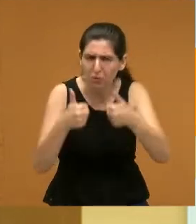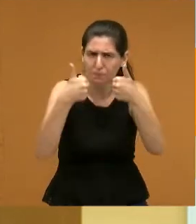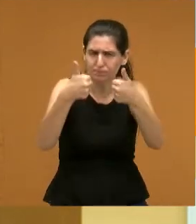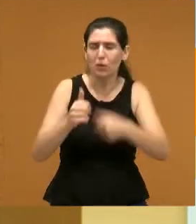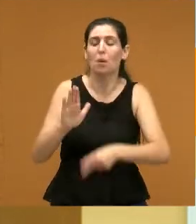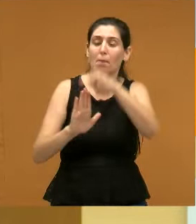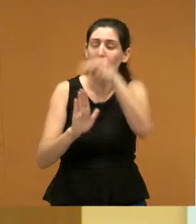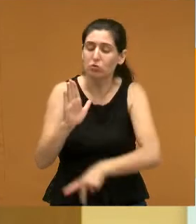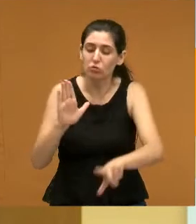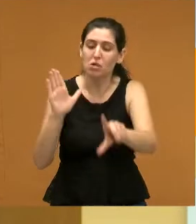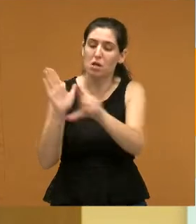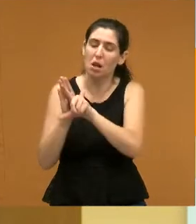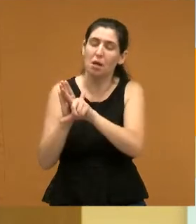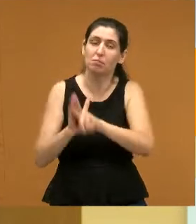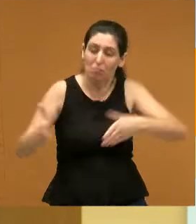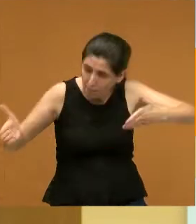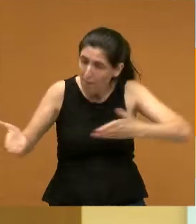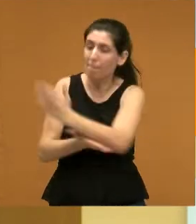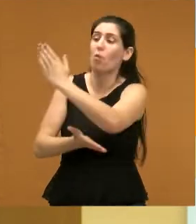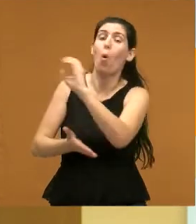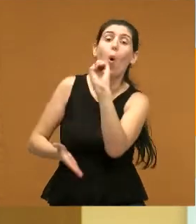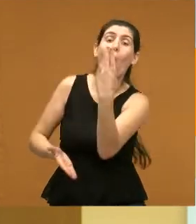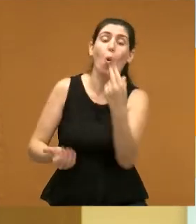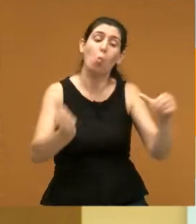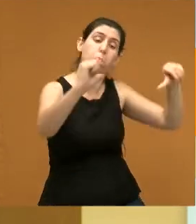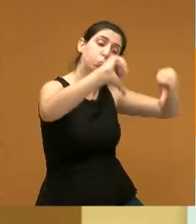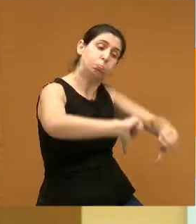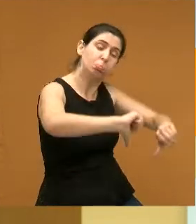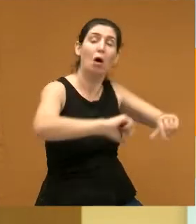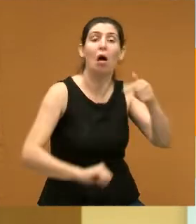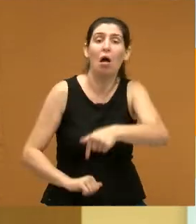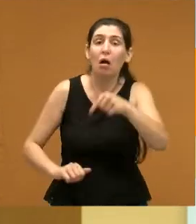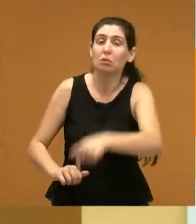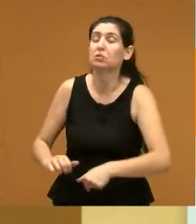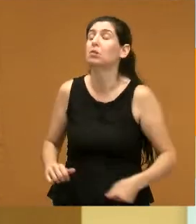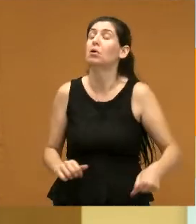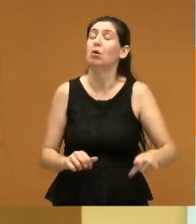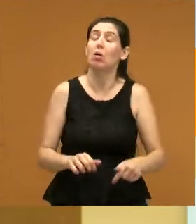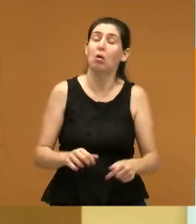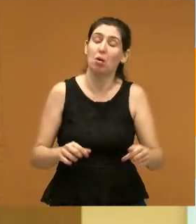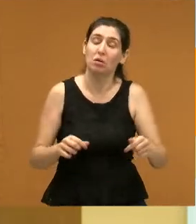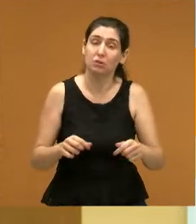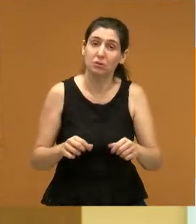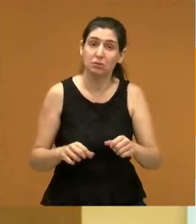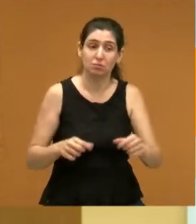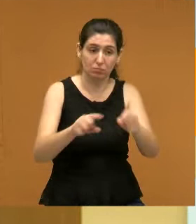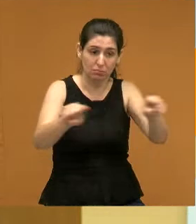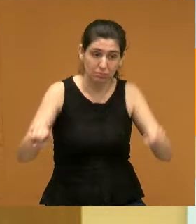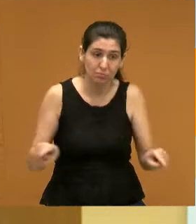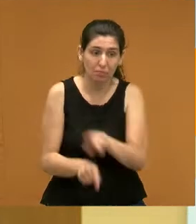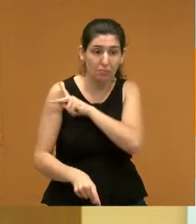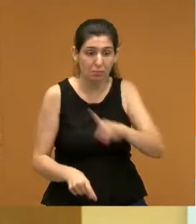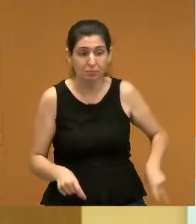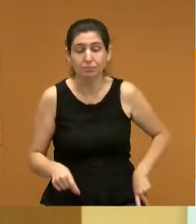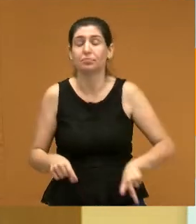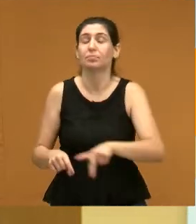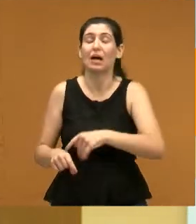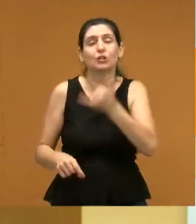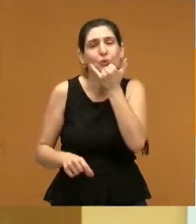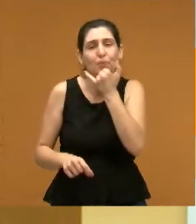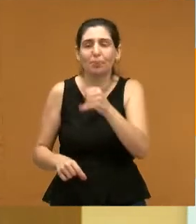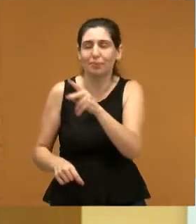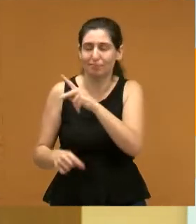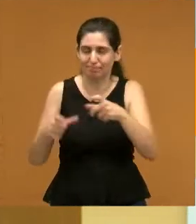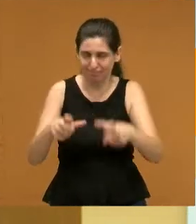para apreciação e aprovação dessa Casa Legislativa. Gabinete do Prefeito 13 de novembro de 2018,